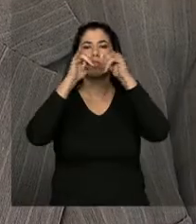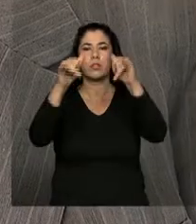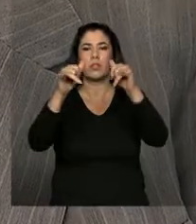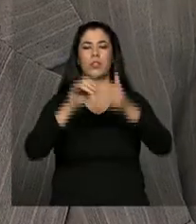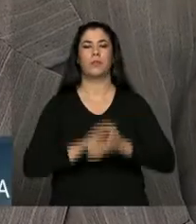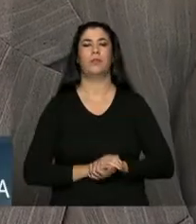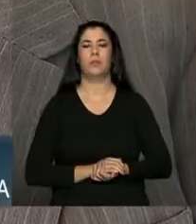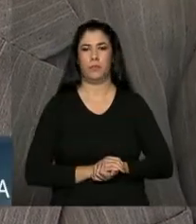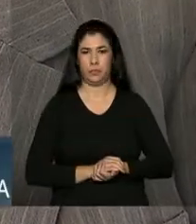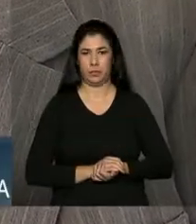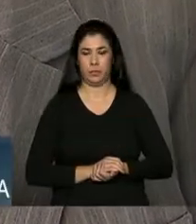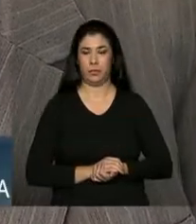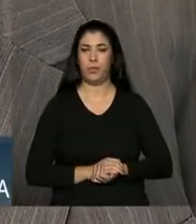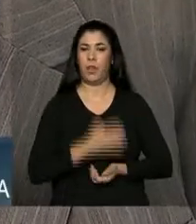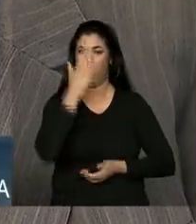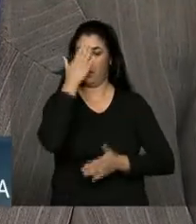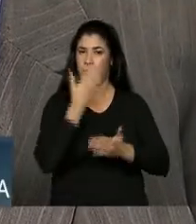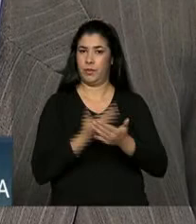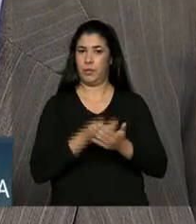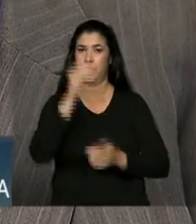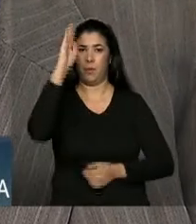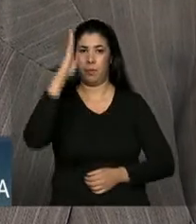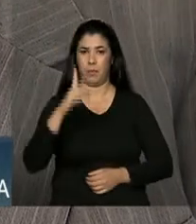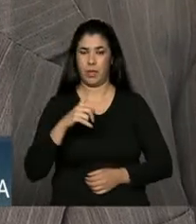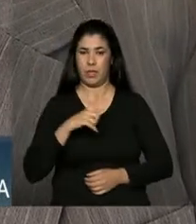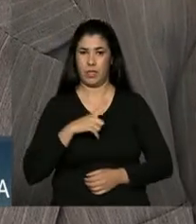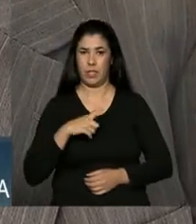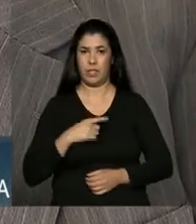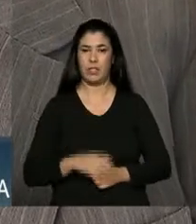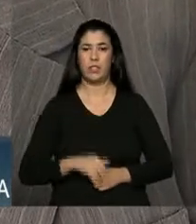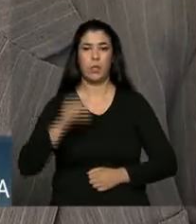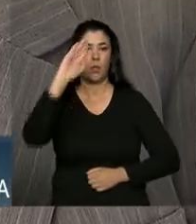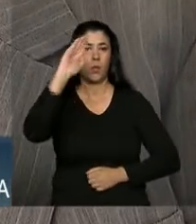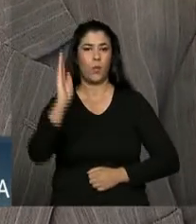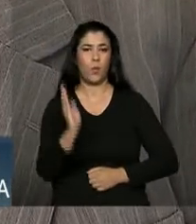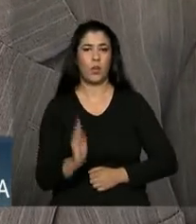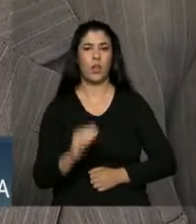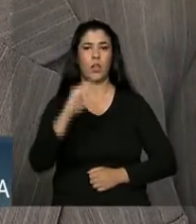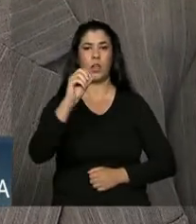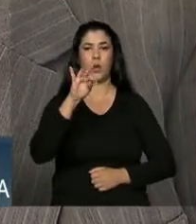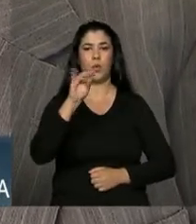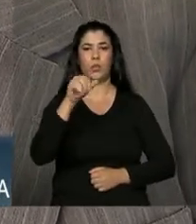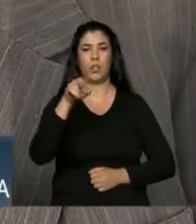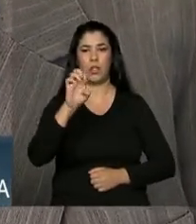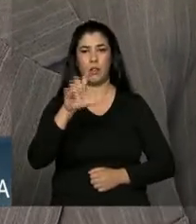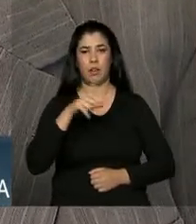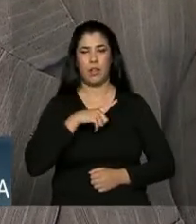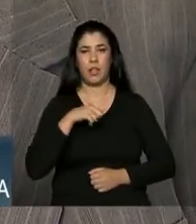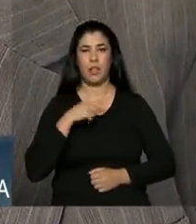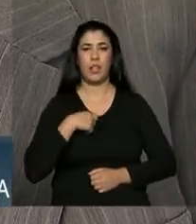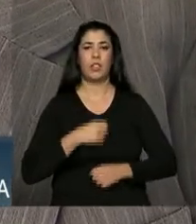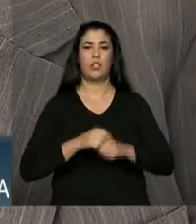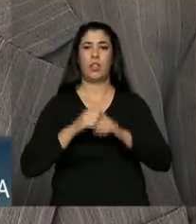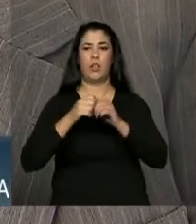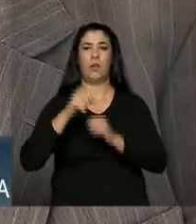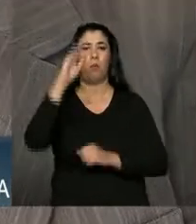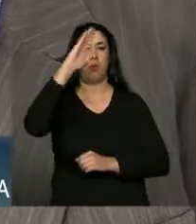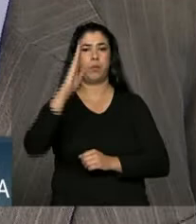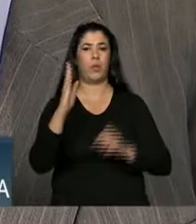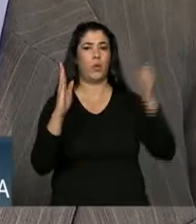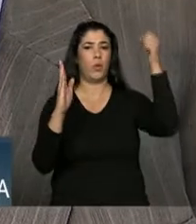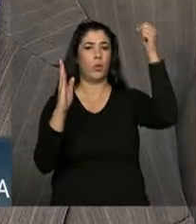parte do Brasil é um país de dimensão Continental que no litoral tem muito vento Tem muito sol